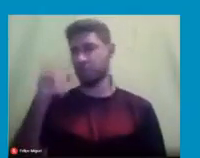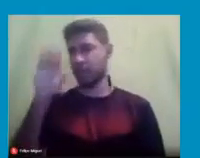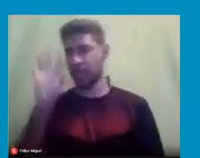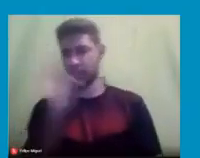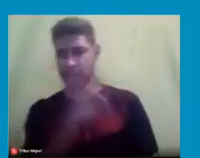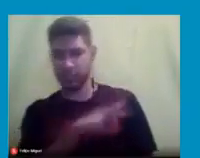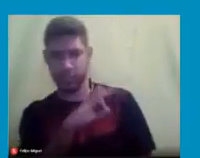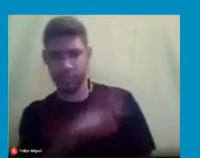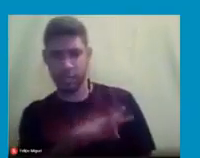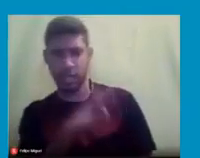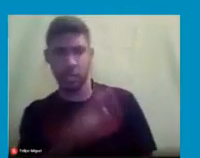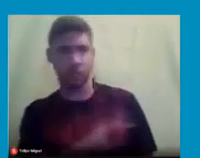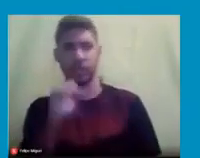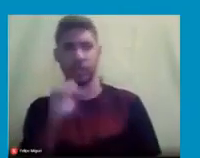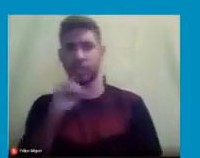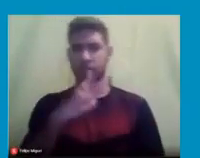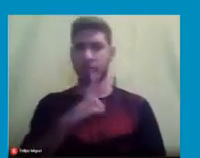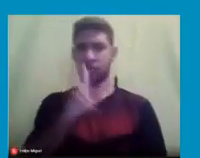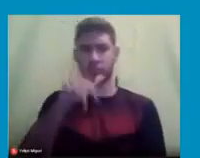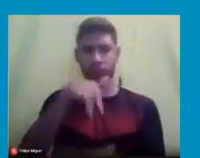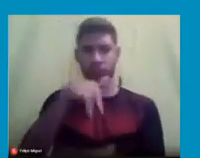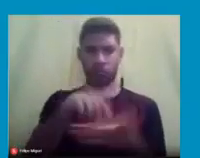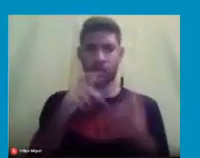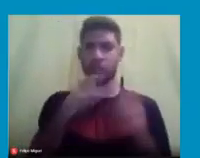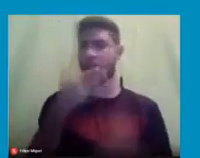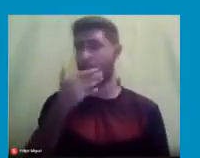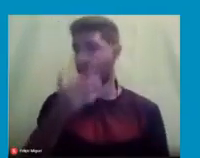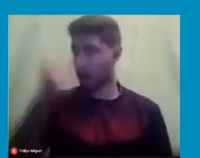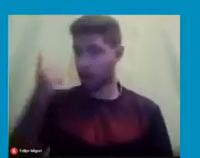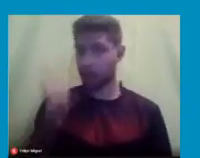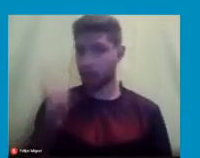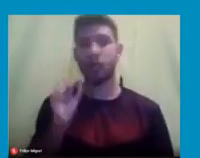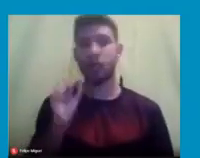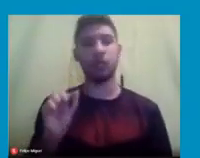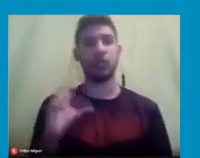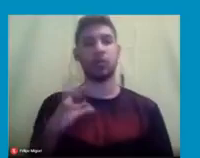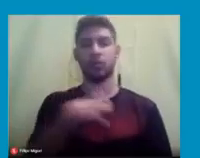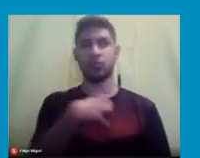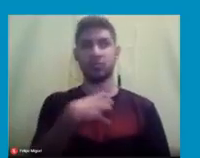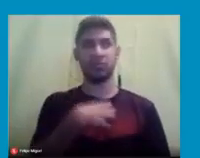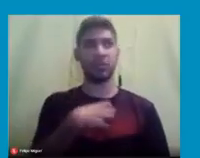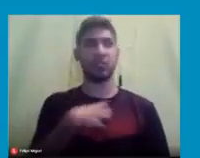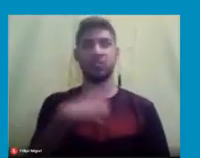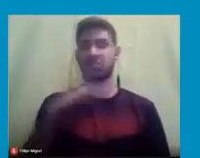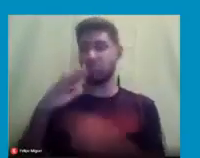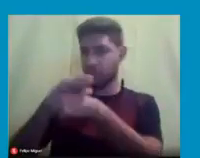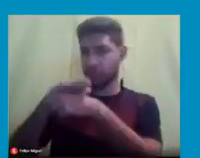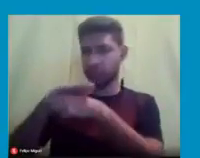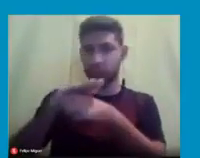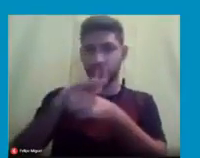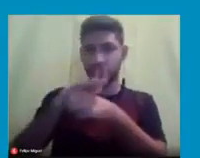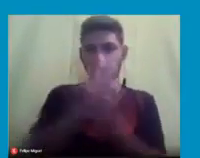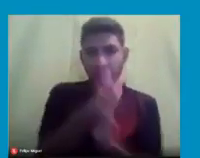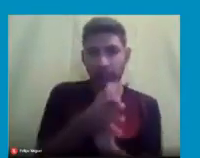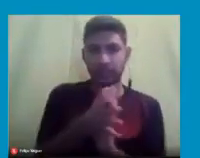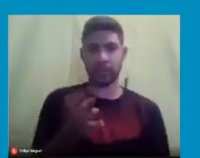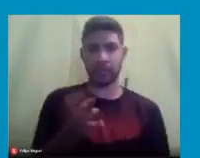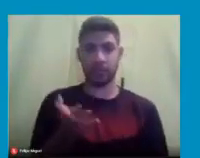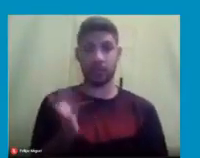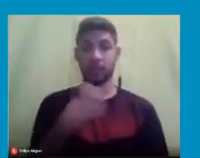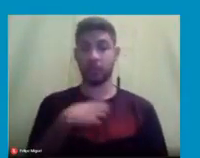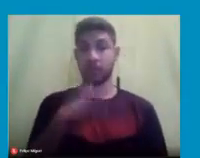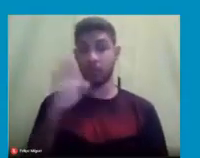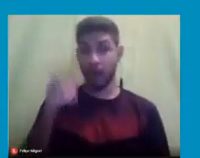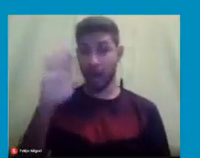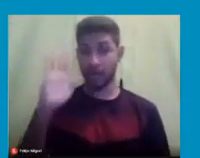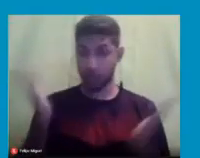quando a pessoa está numa posição melhor, ele não sente racismo, isso é mentira. Eu sinto mais racismo